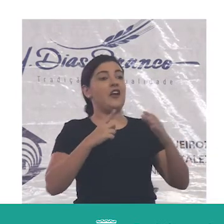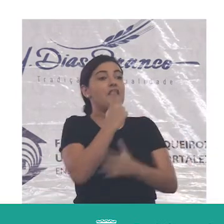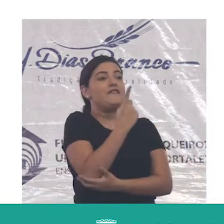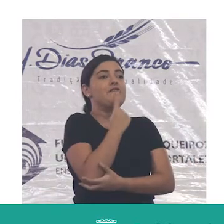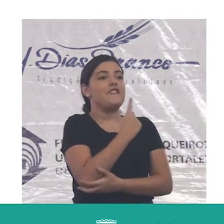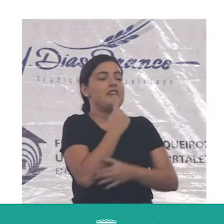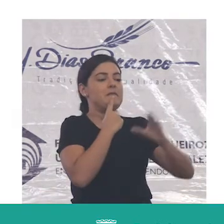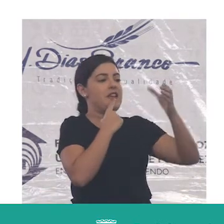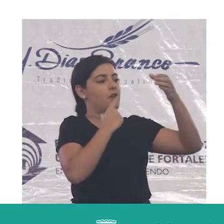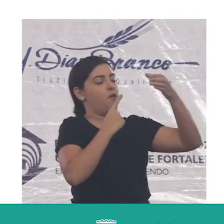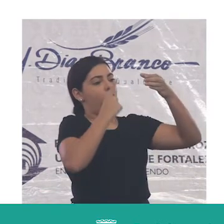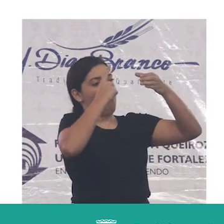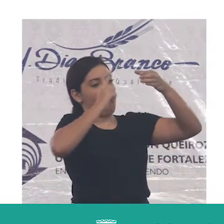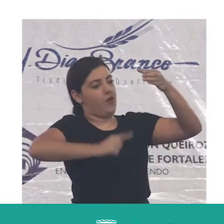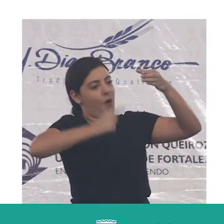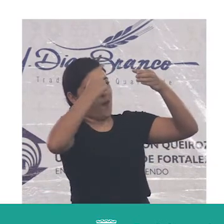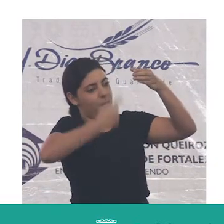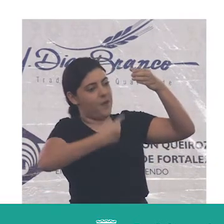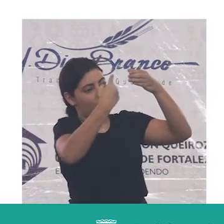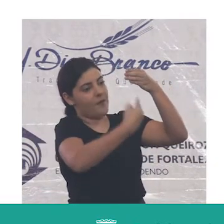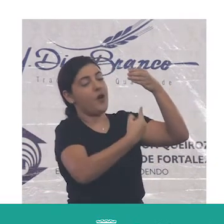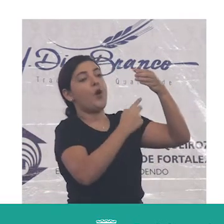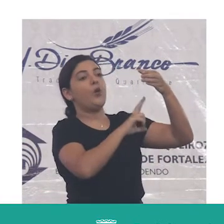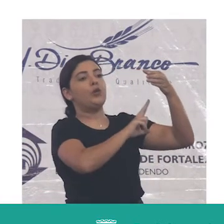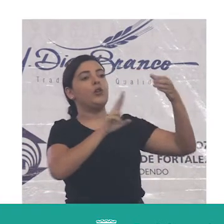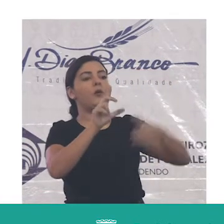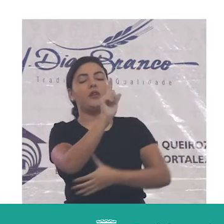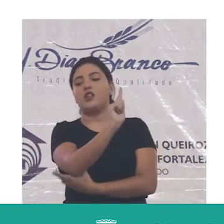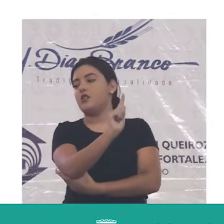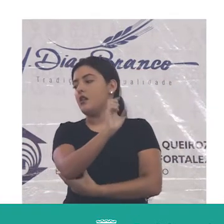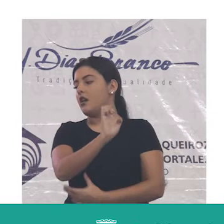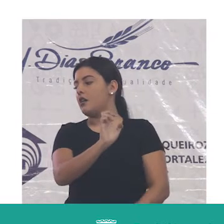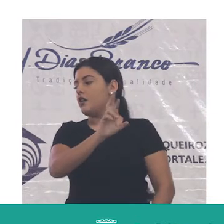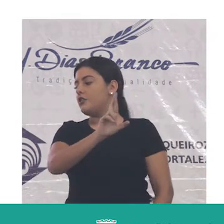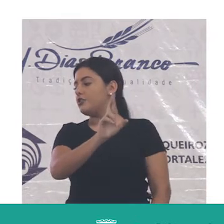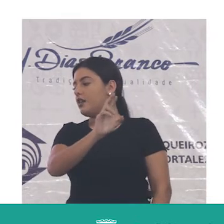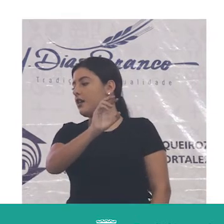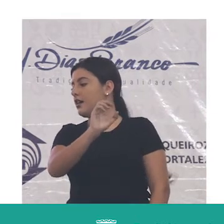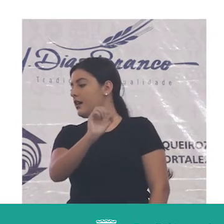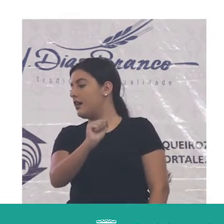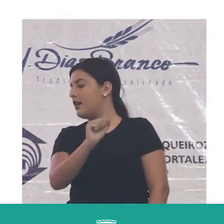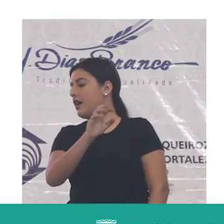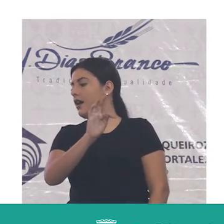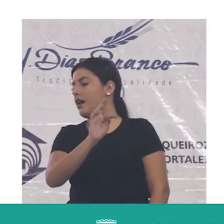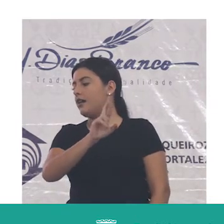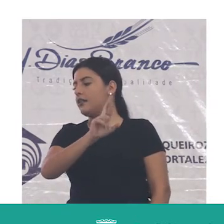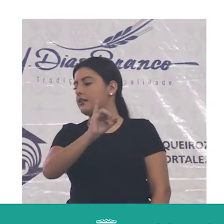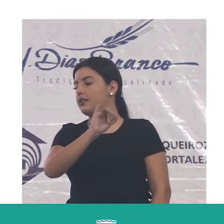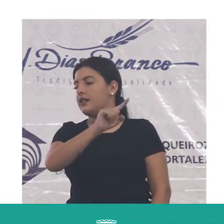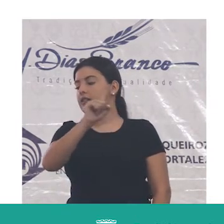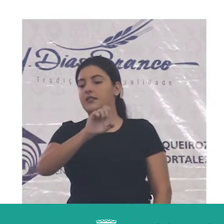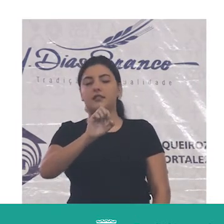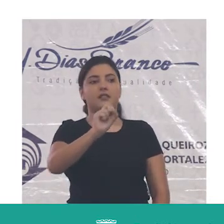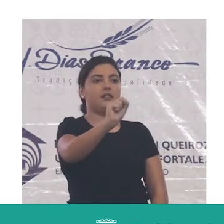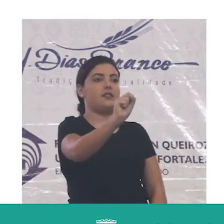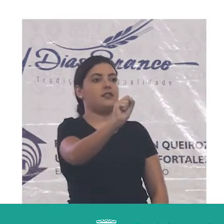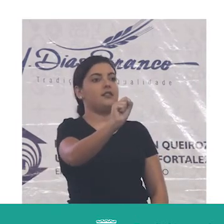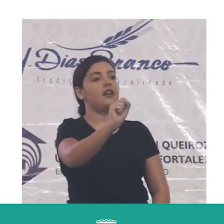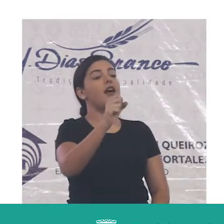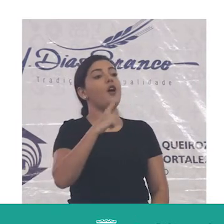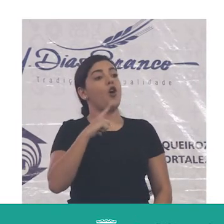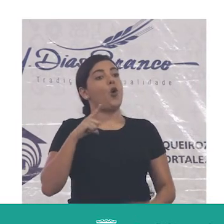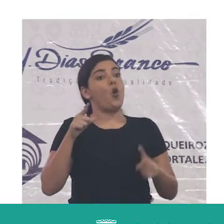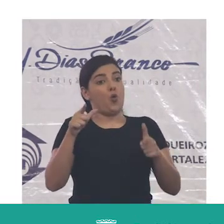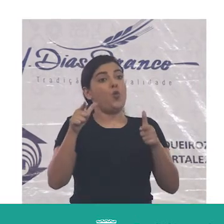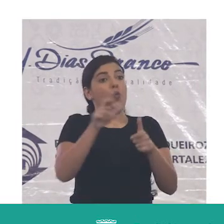geratrizes. Então cuidado bem com isso aí, tá bom? No cilindro, o nome exato que eu